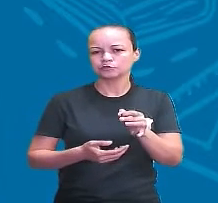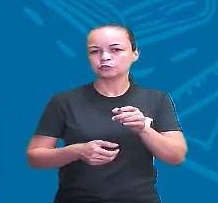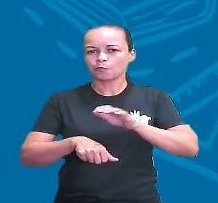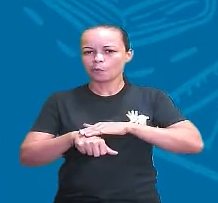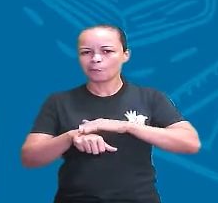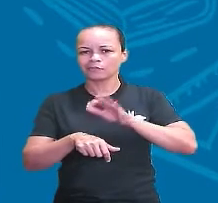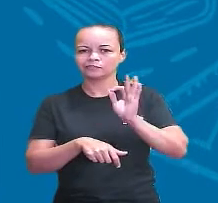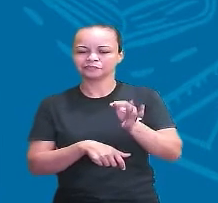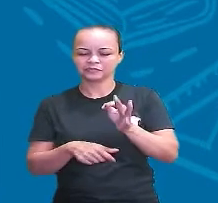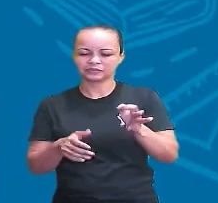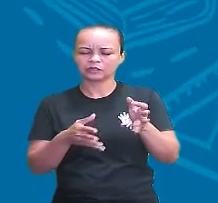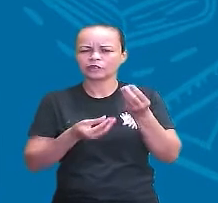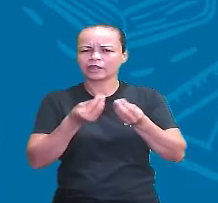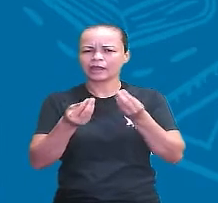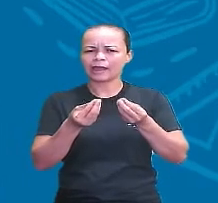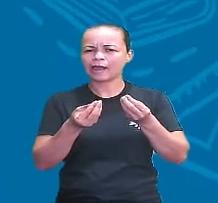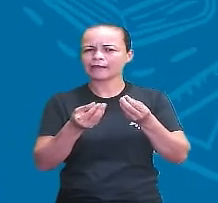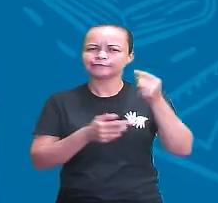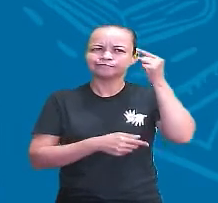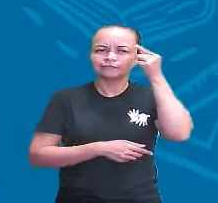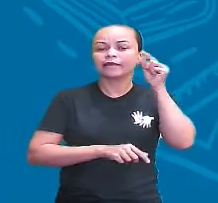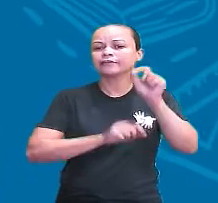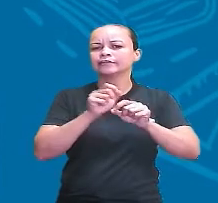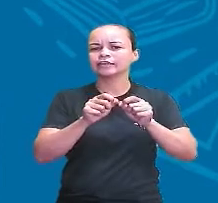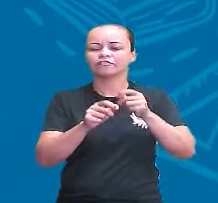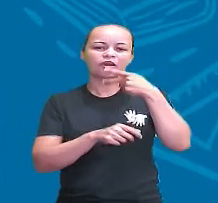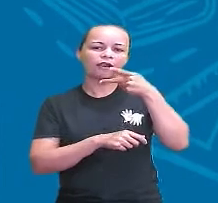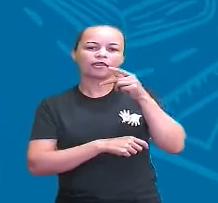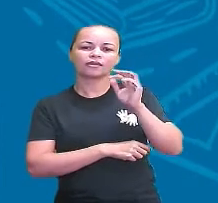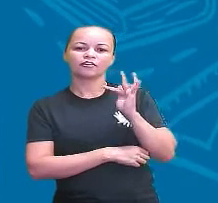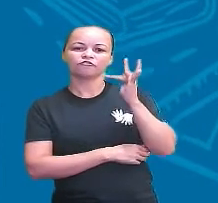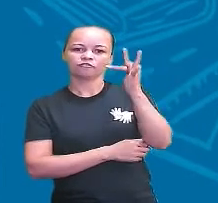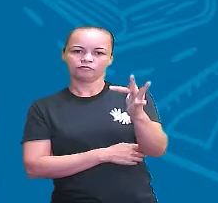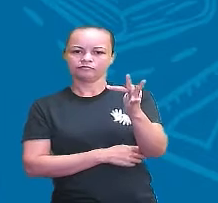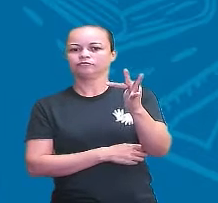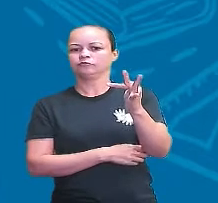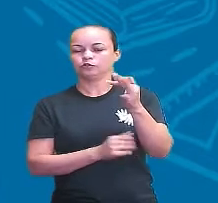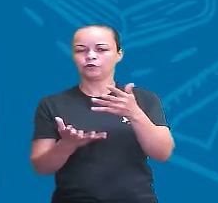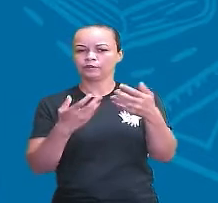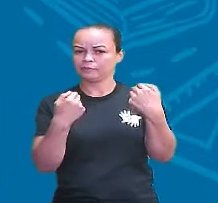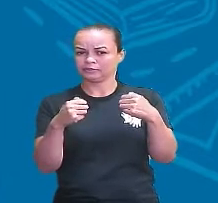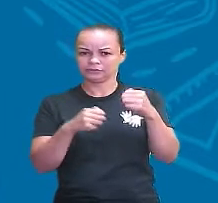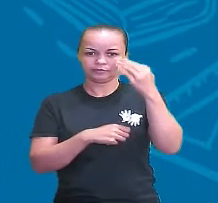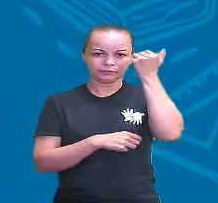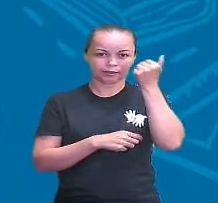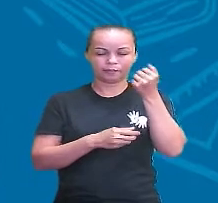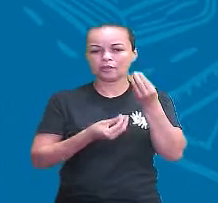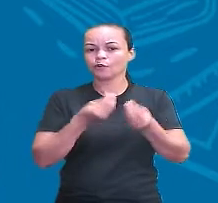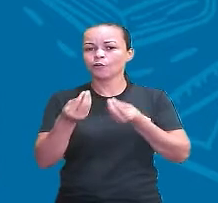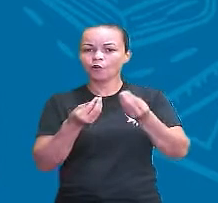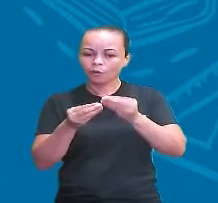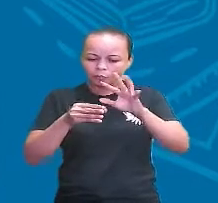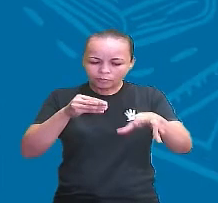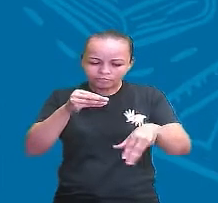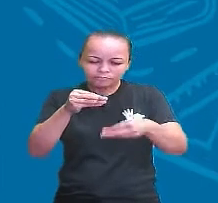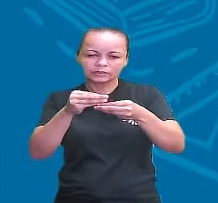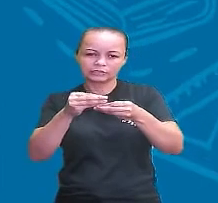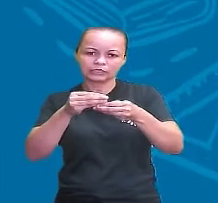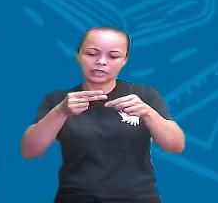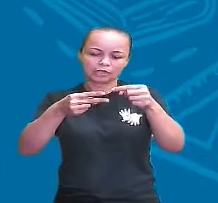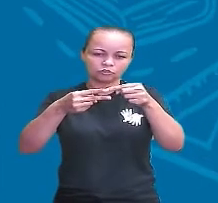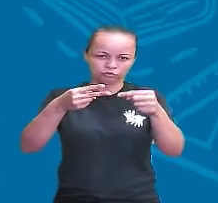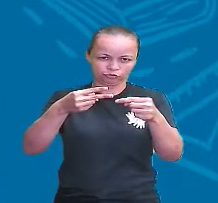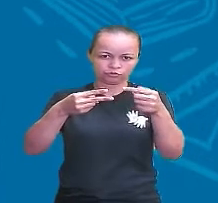é a ideia aí de futuro, estamos falando sobre futuro e precisamos saber como empregar corretamente cada